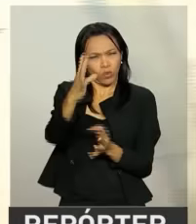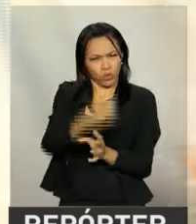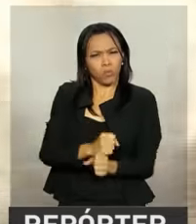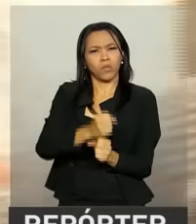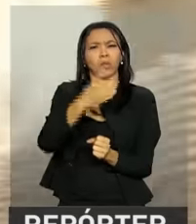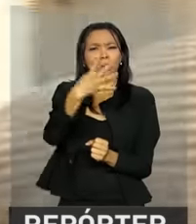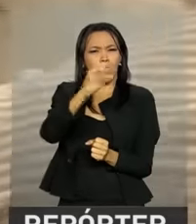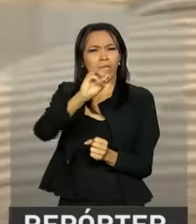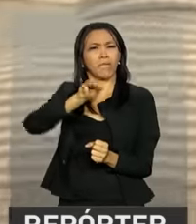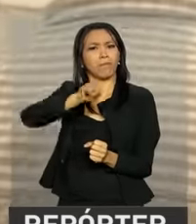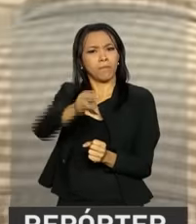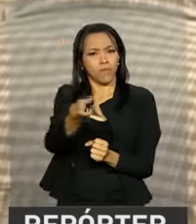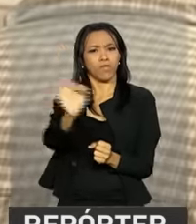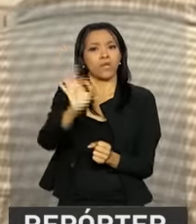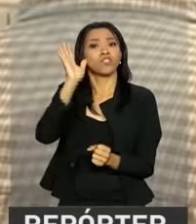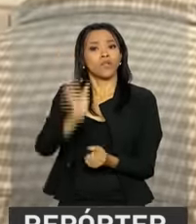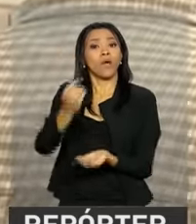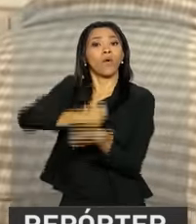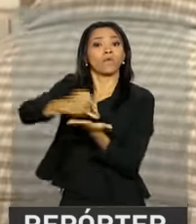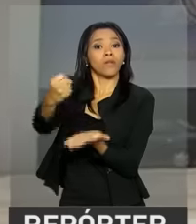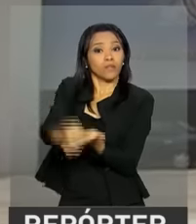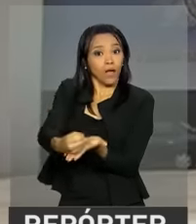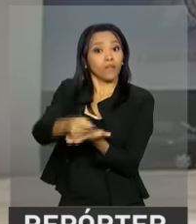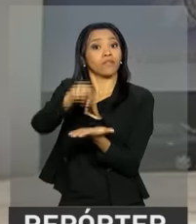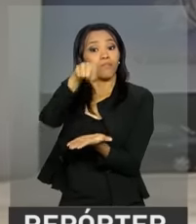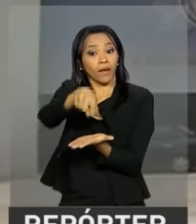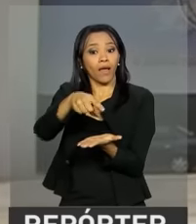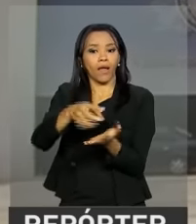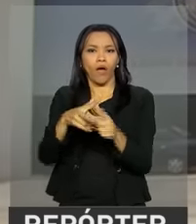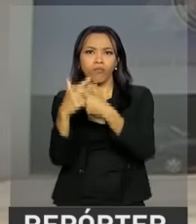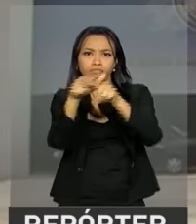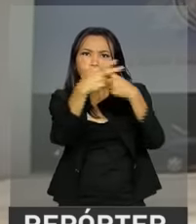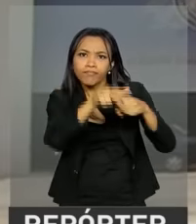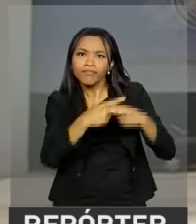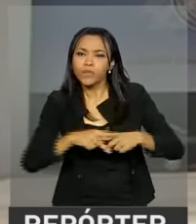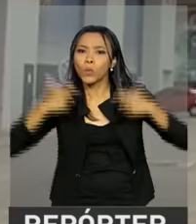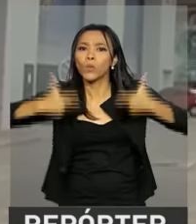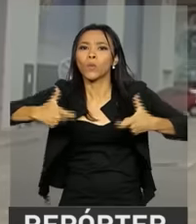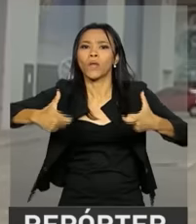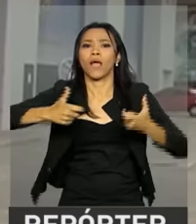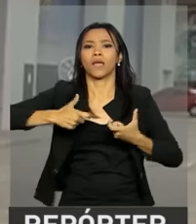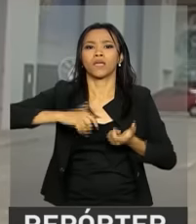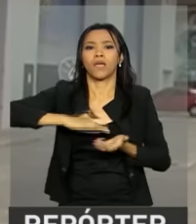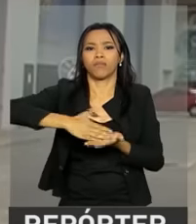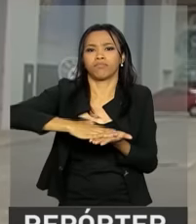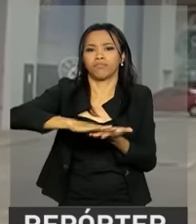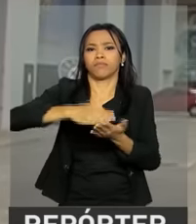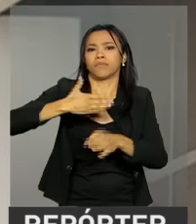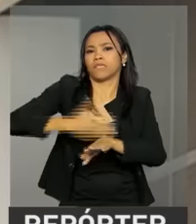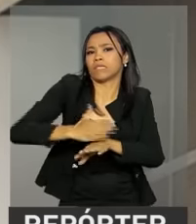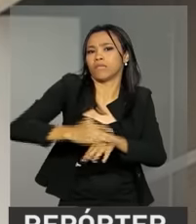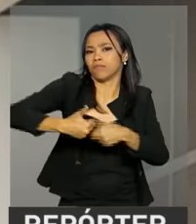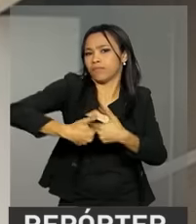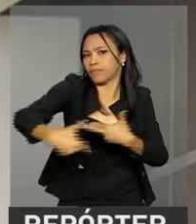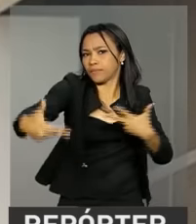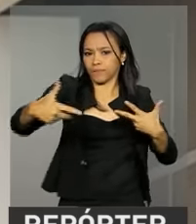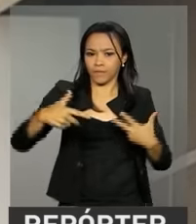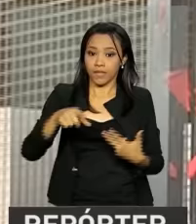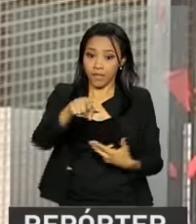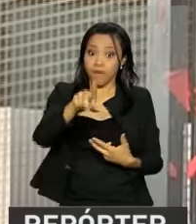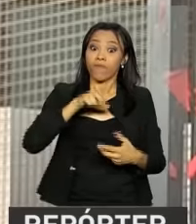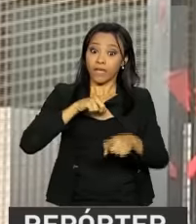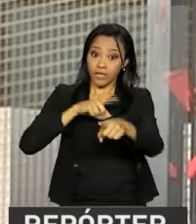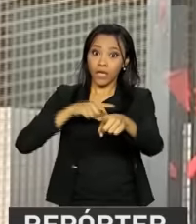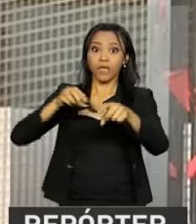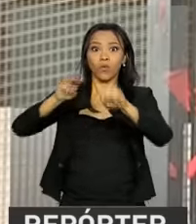milhões deais contratados para o projeto da fábrica do Samba o espaço com 77.000 m quadrados vai ter um museu dedicado